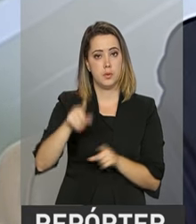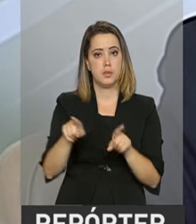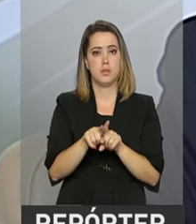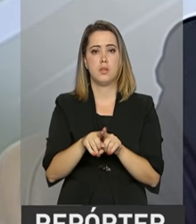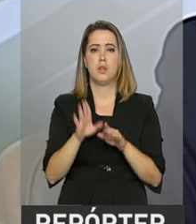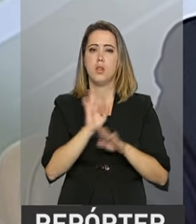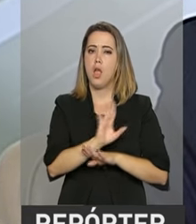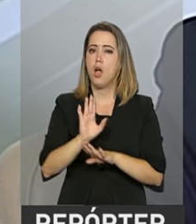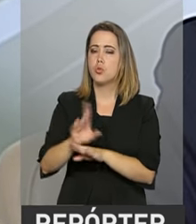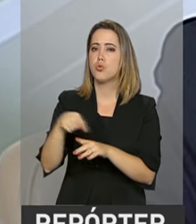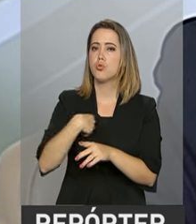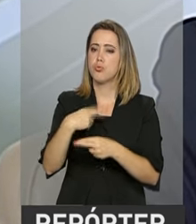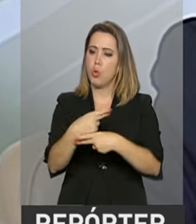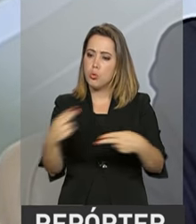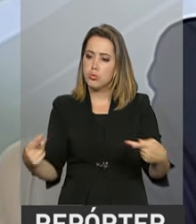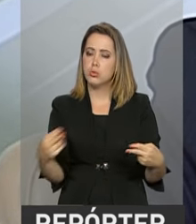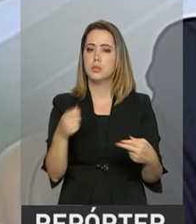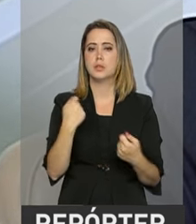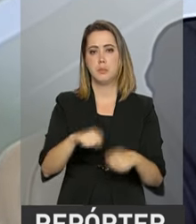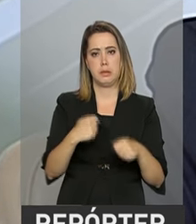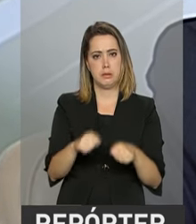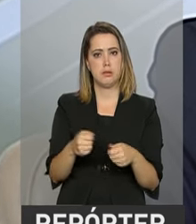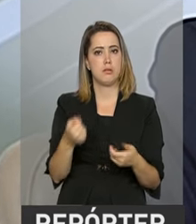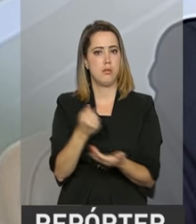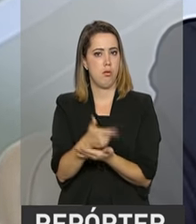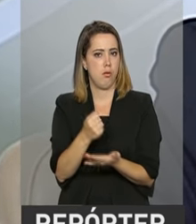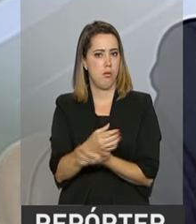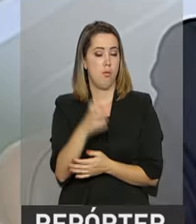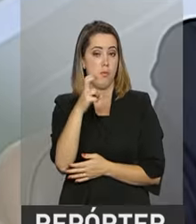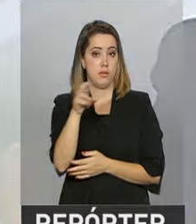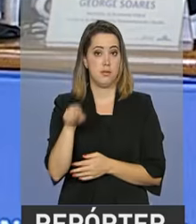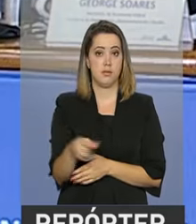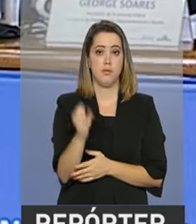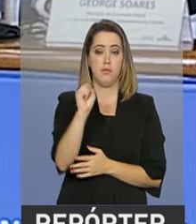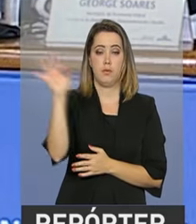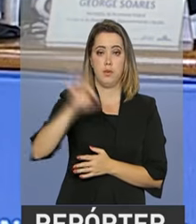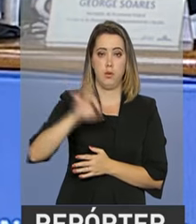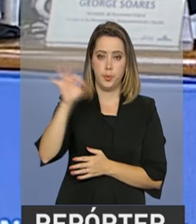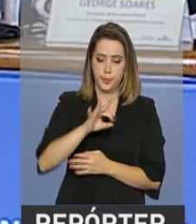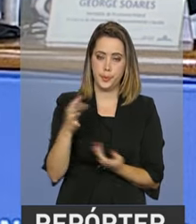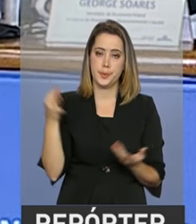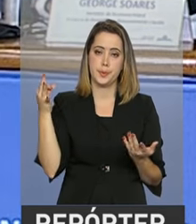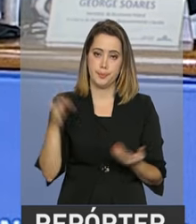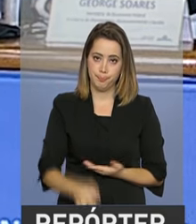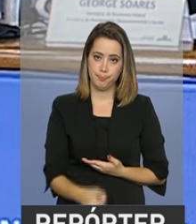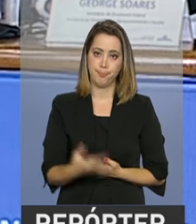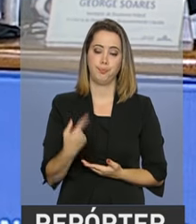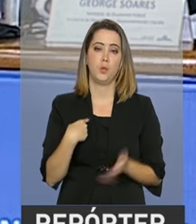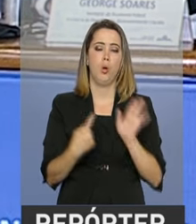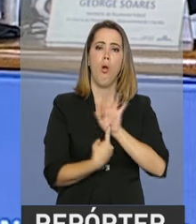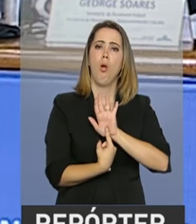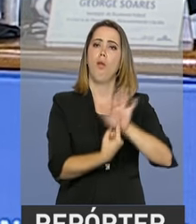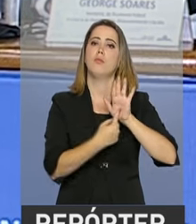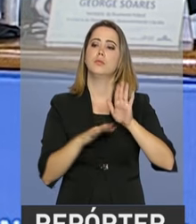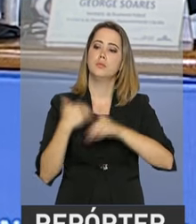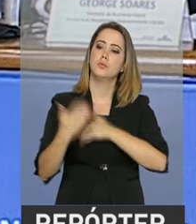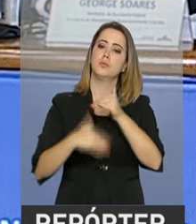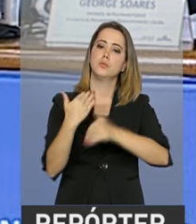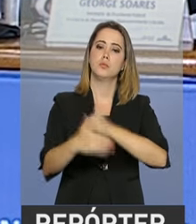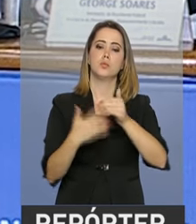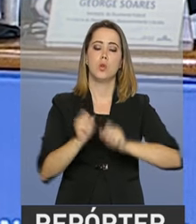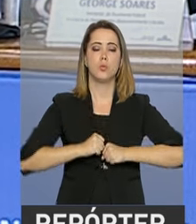uma redução de 5,8%. Real, o que revela a continuidade de um processo